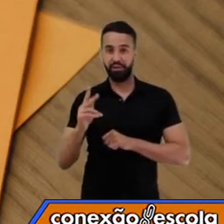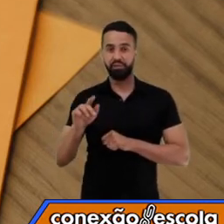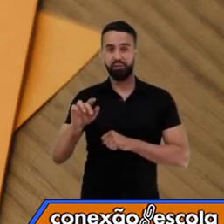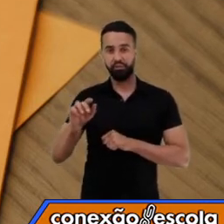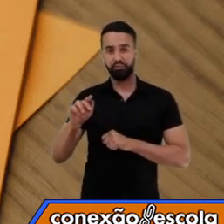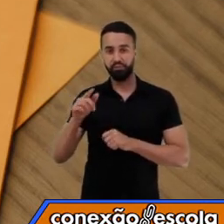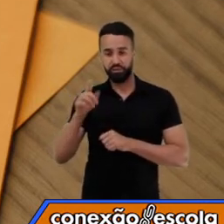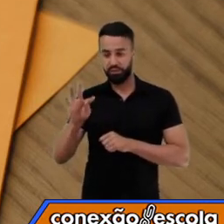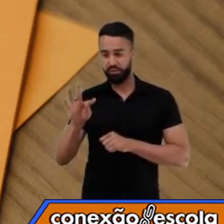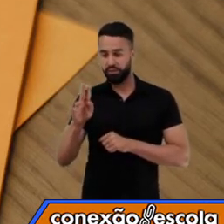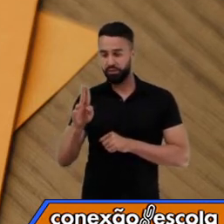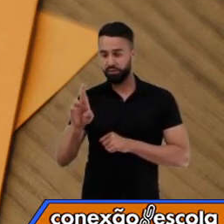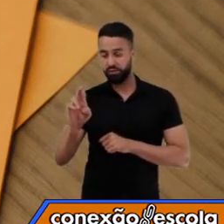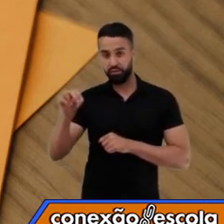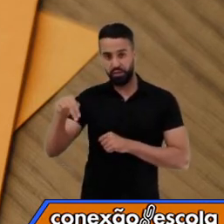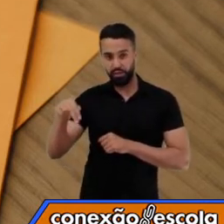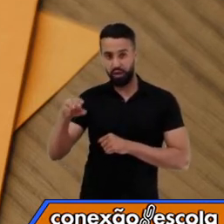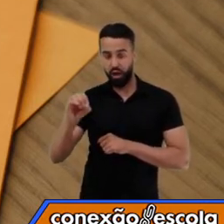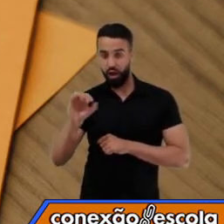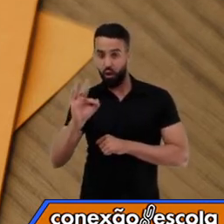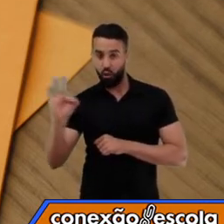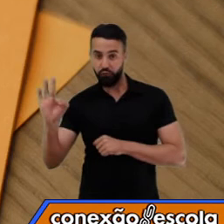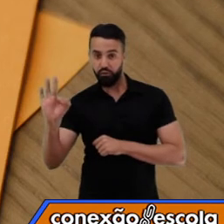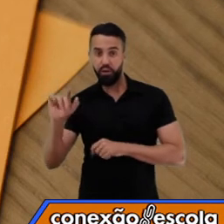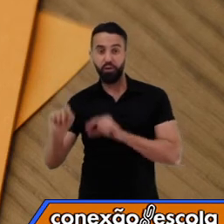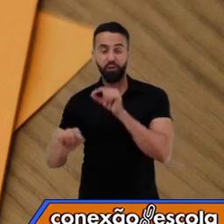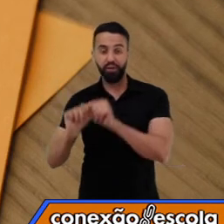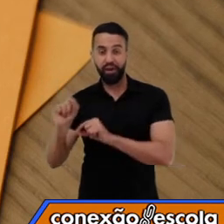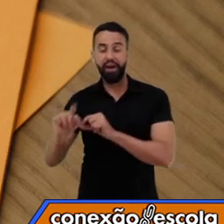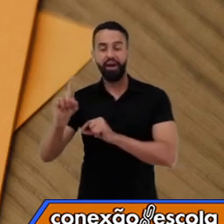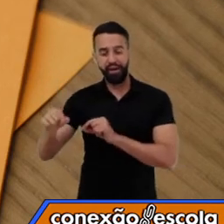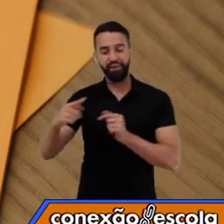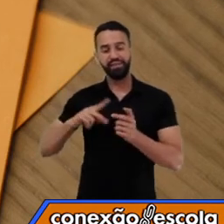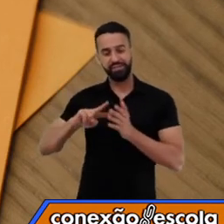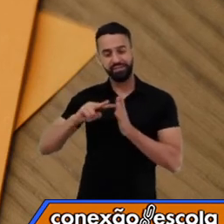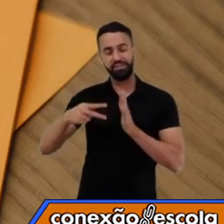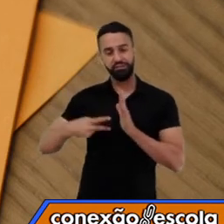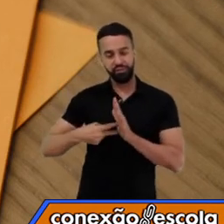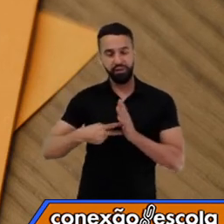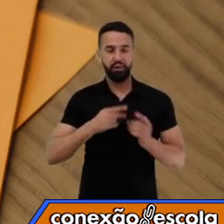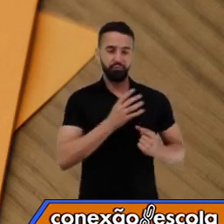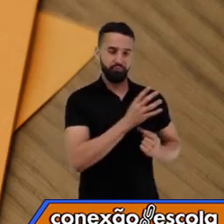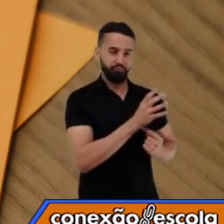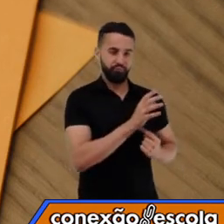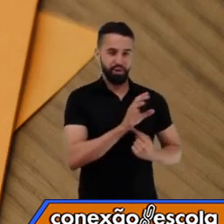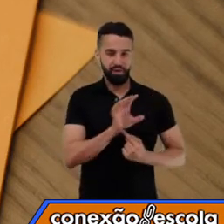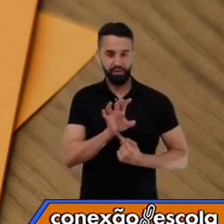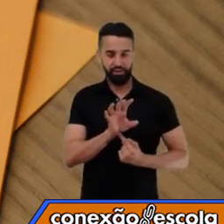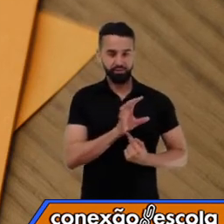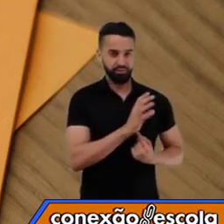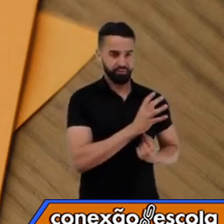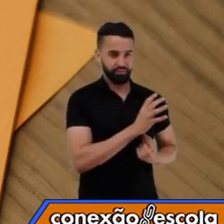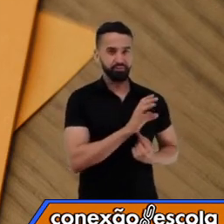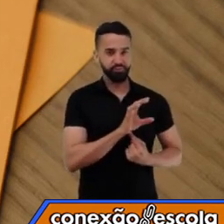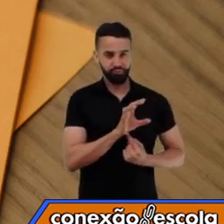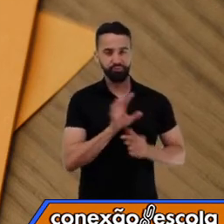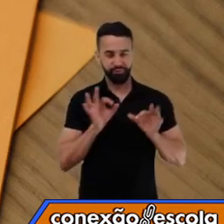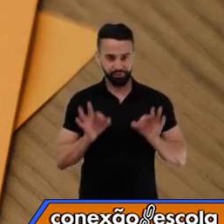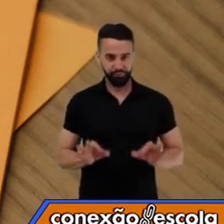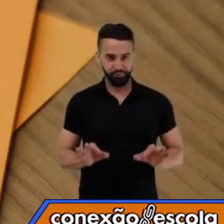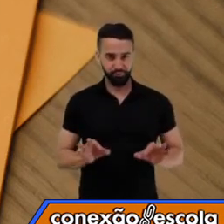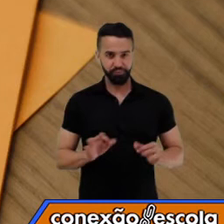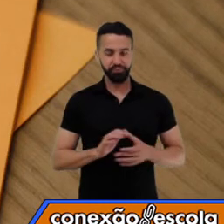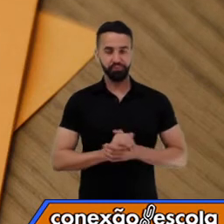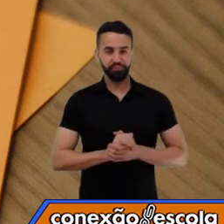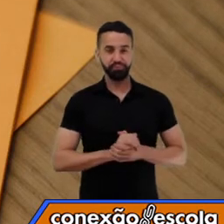desligar Então nesse contexto aqui a gente só pode usar com significado de ventilador vamos lá